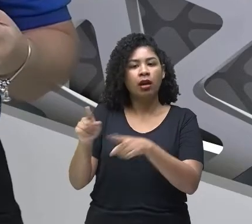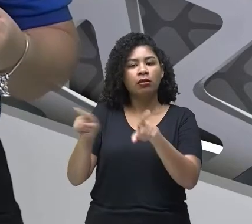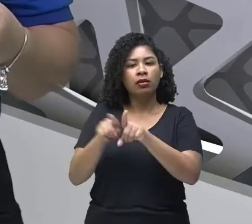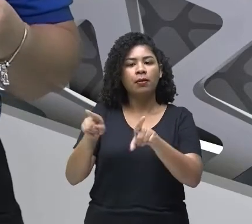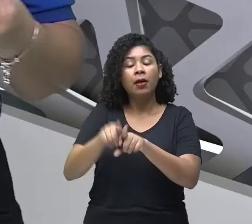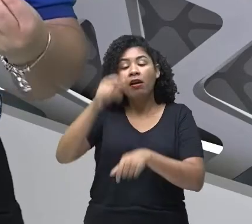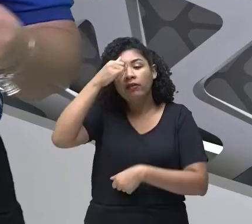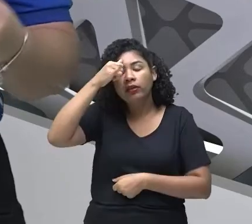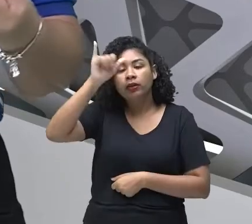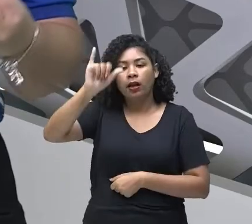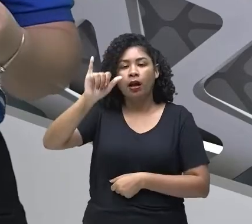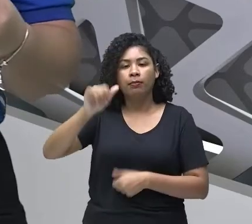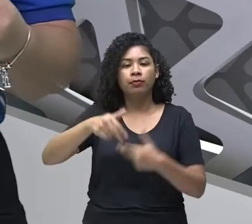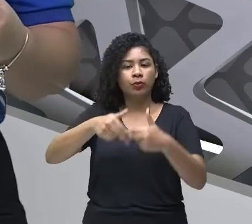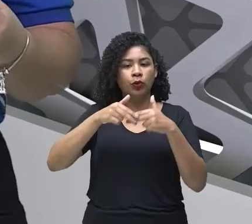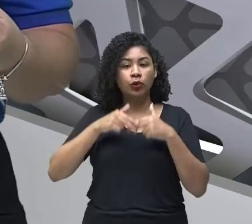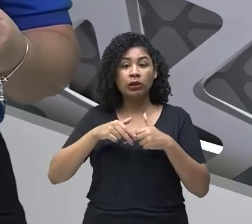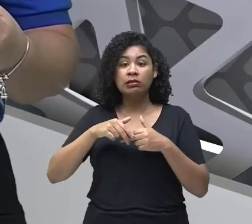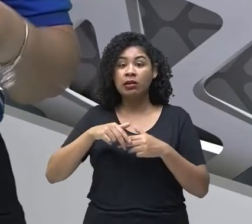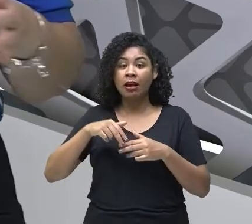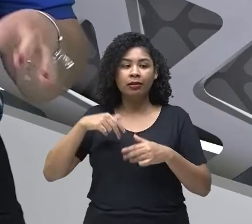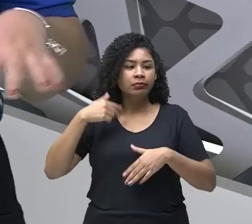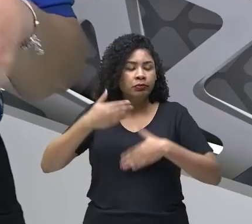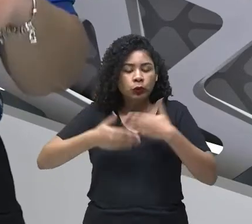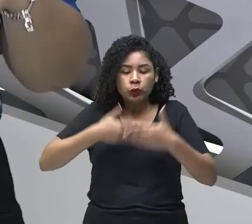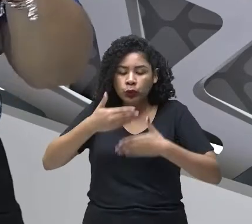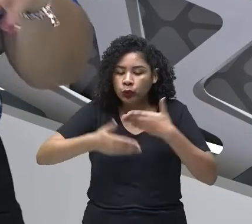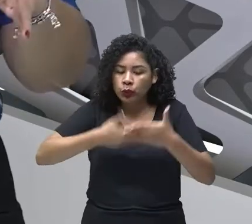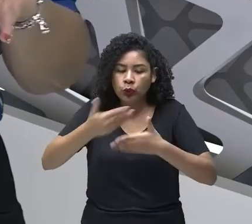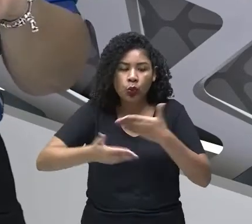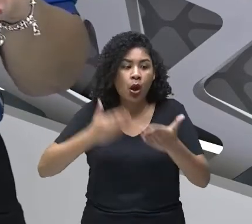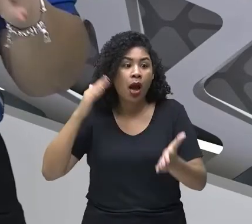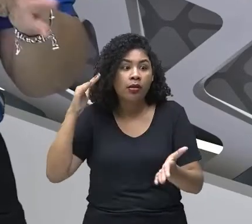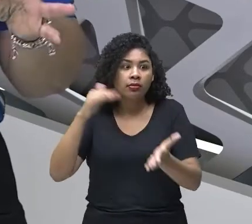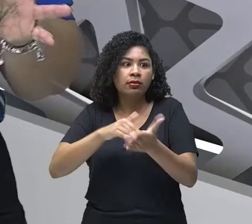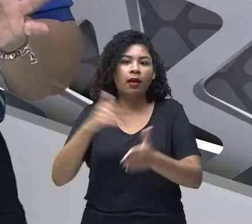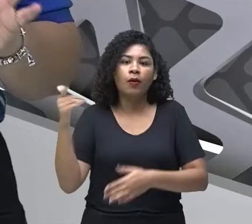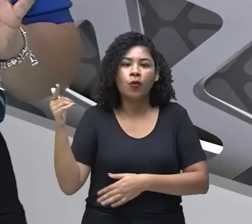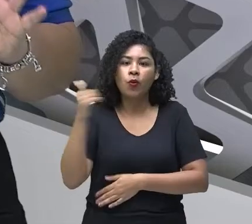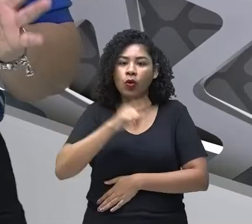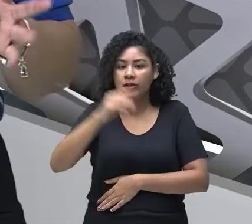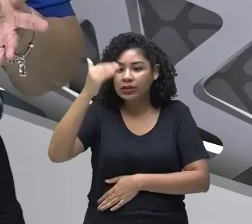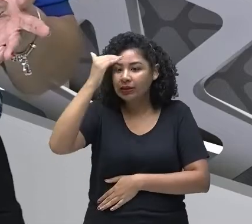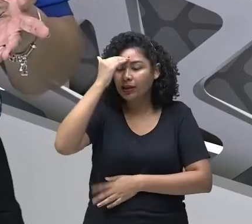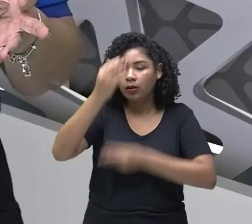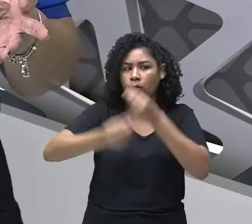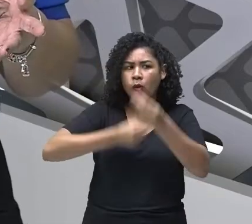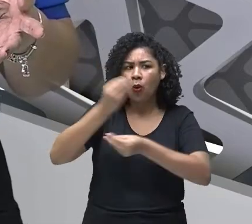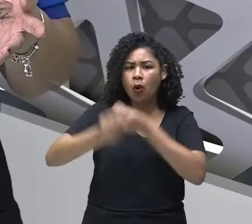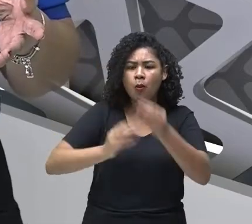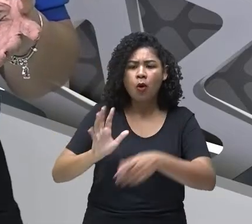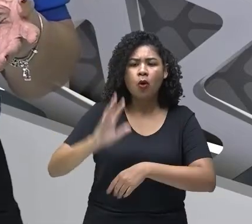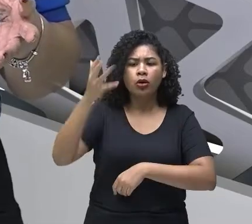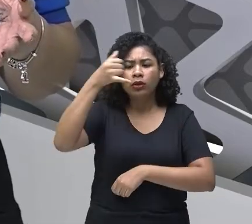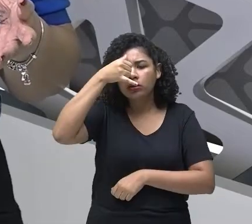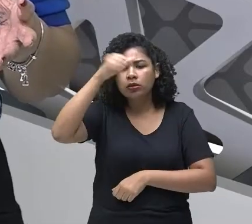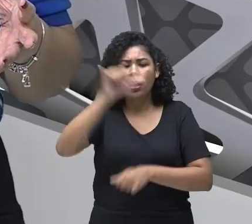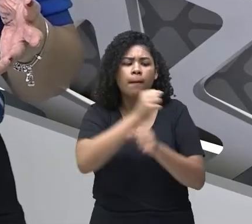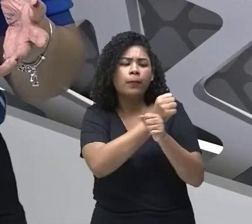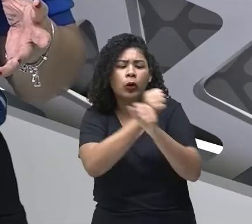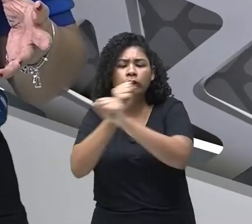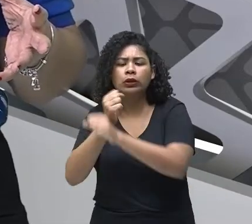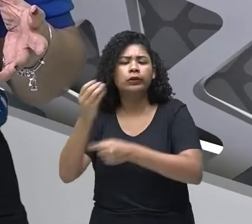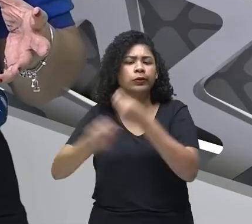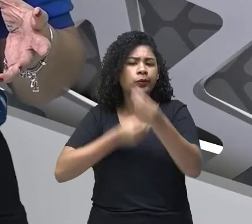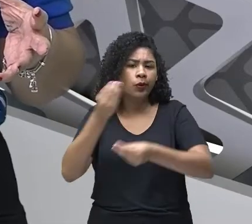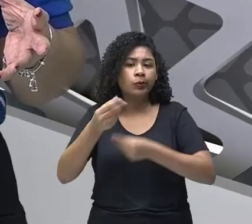prevenir. Então, até que essa descoberta aconteça, essa doença, ela fica rodando nos ambientes,